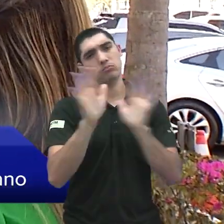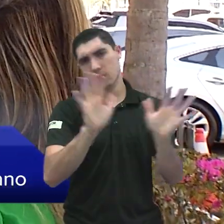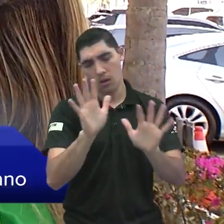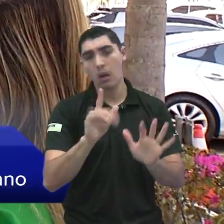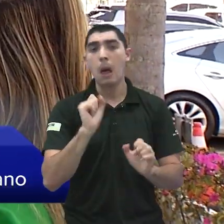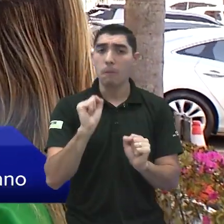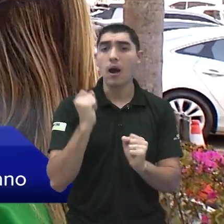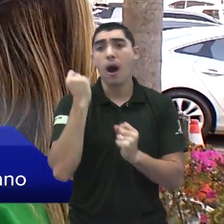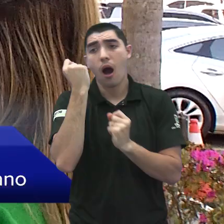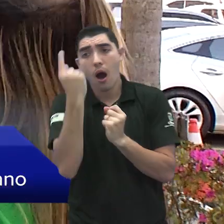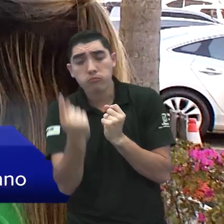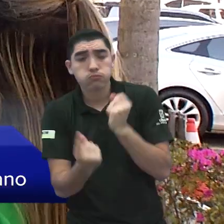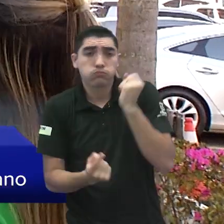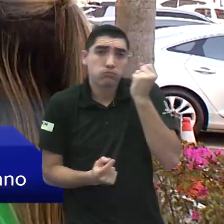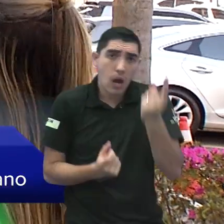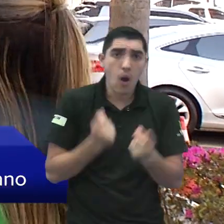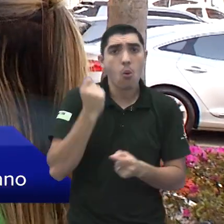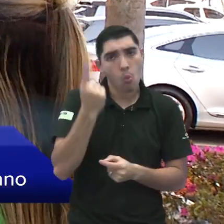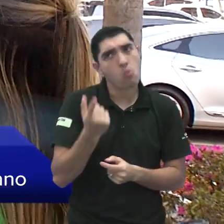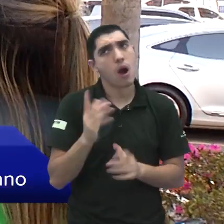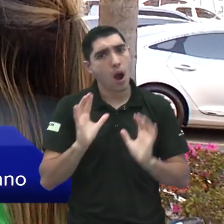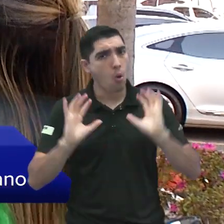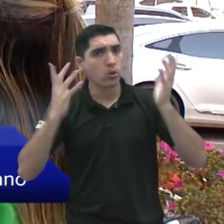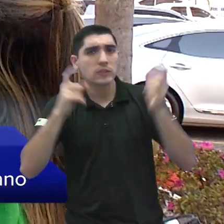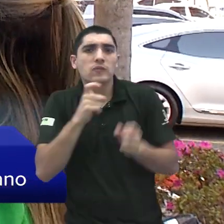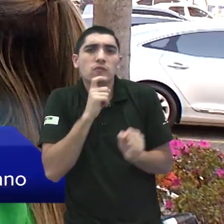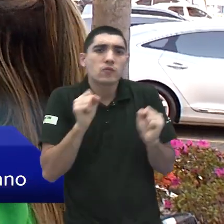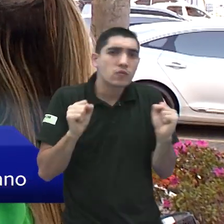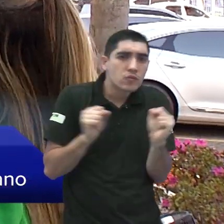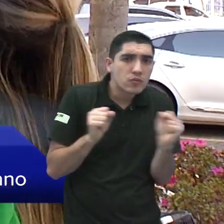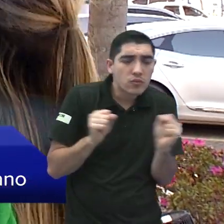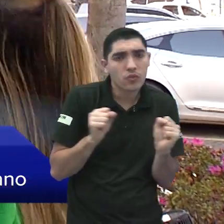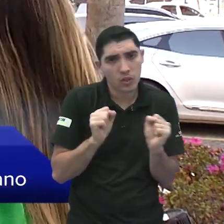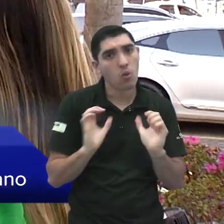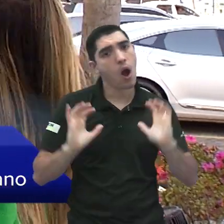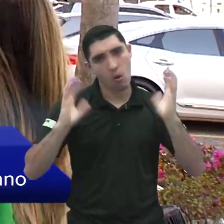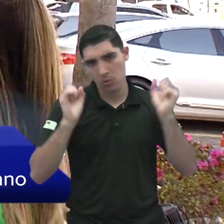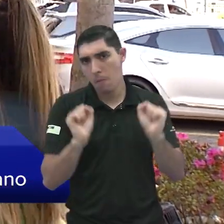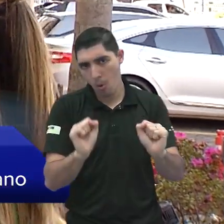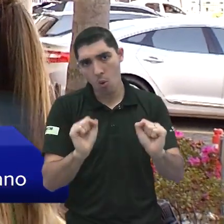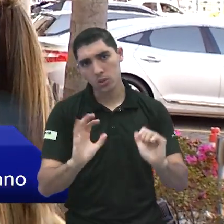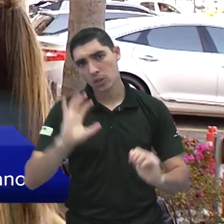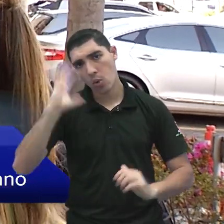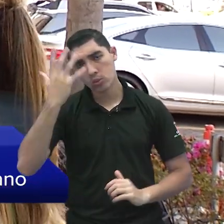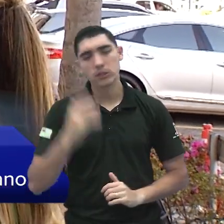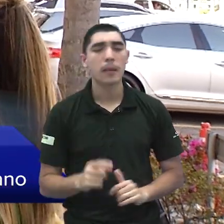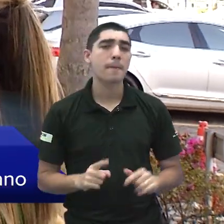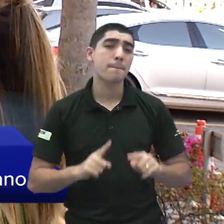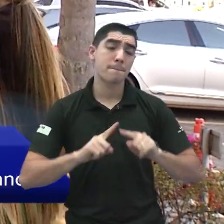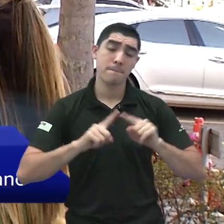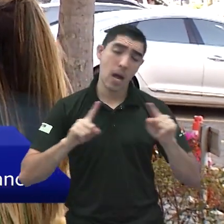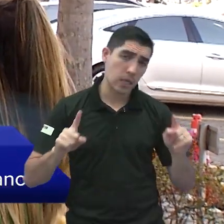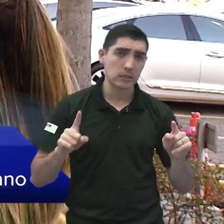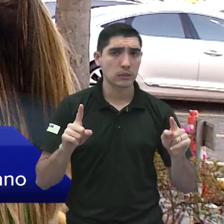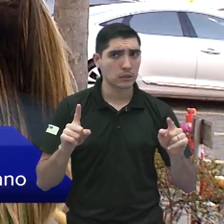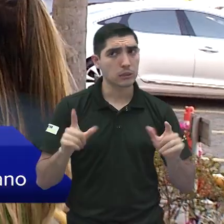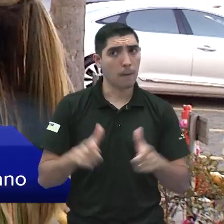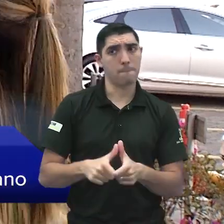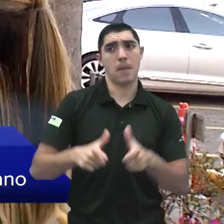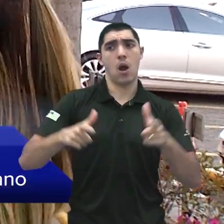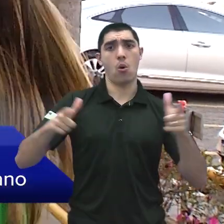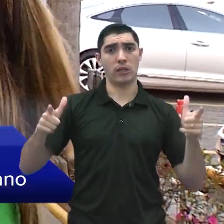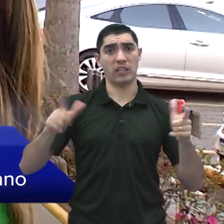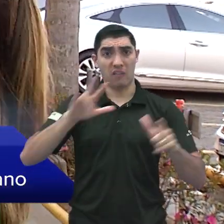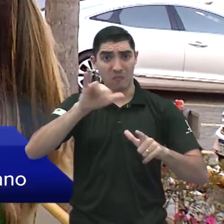ter algumas frentes frias passando de maneira mais frequente, até um friozinho um pouco mais tardio na primavera, né? Mas, de